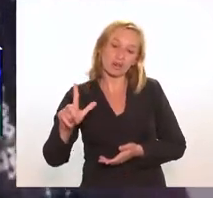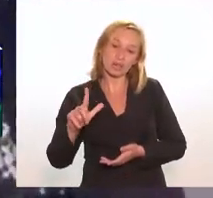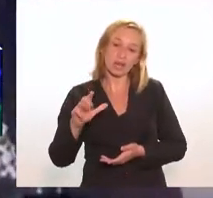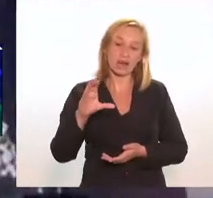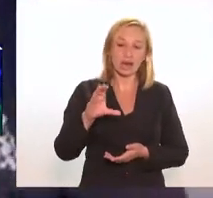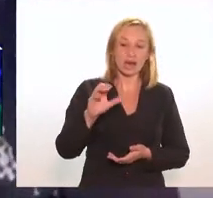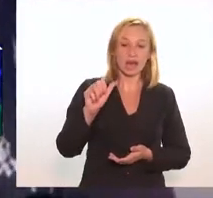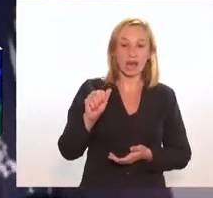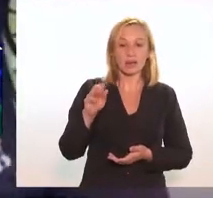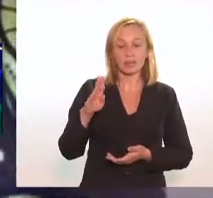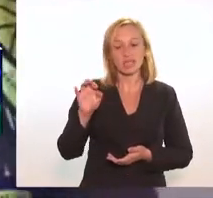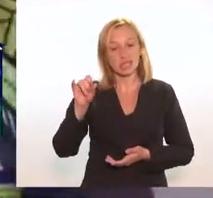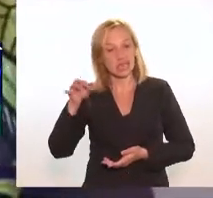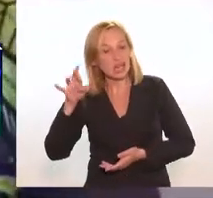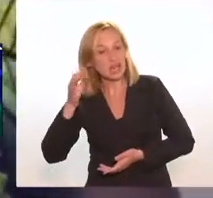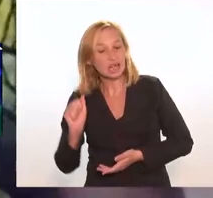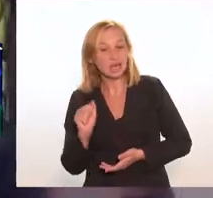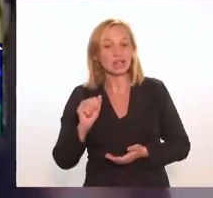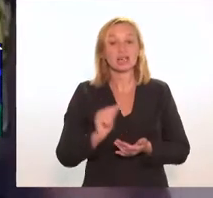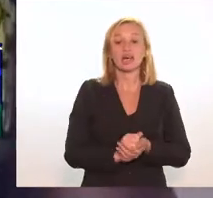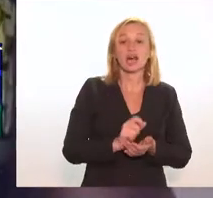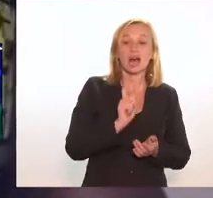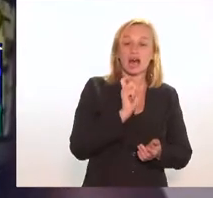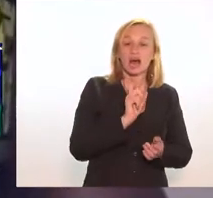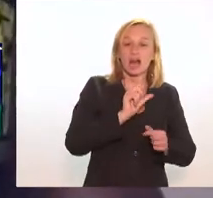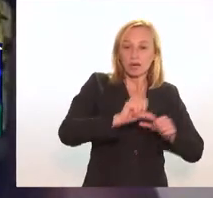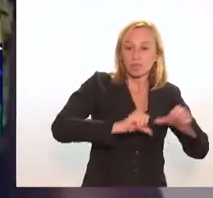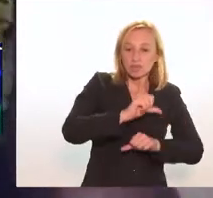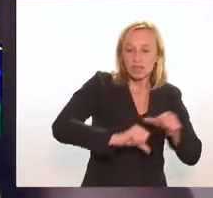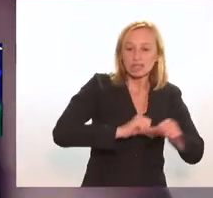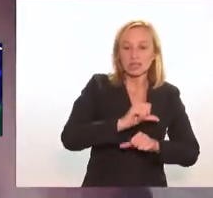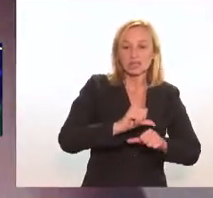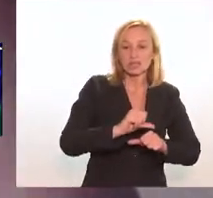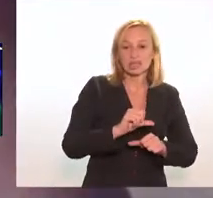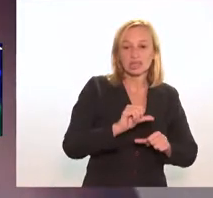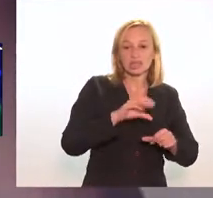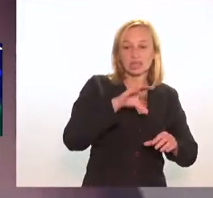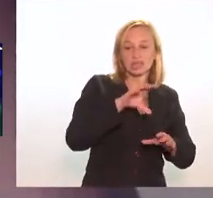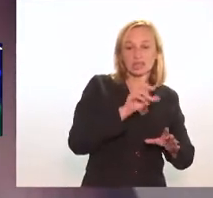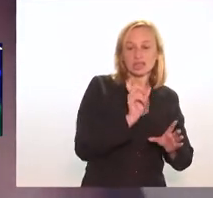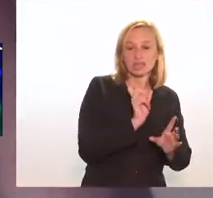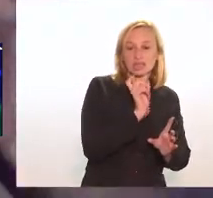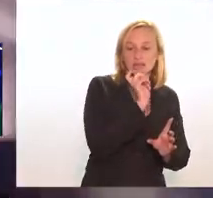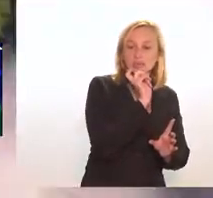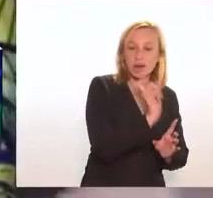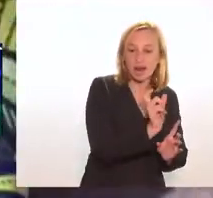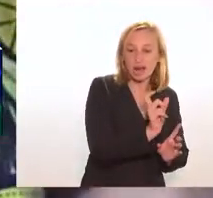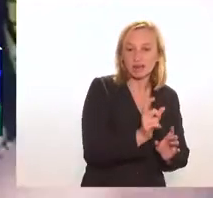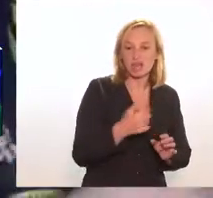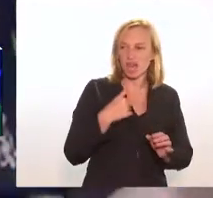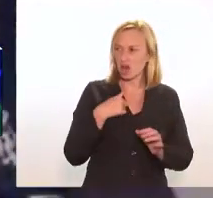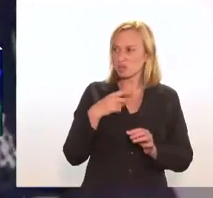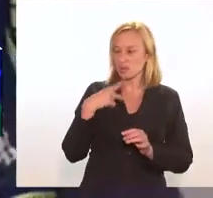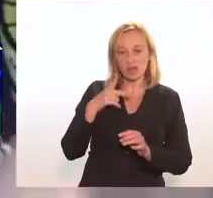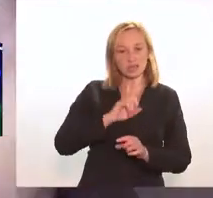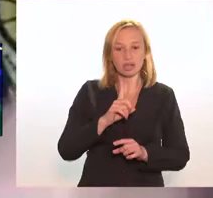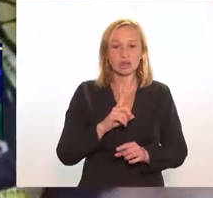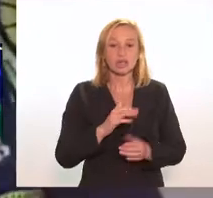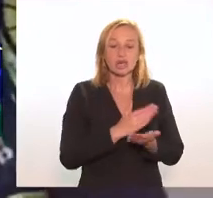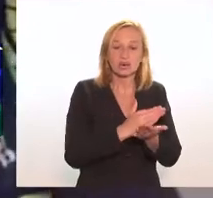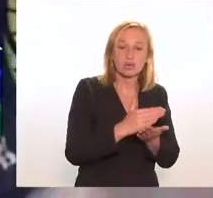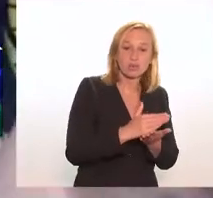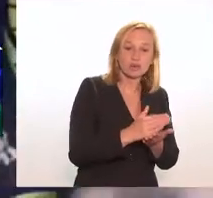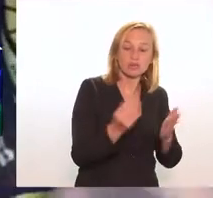uso dessas palavras, criado mudo, ela precisa ser feita. E não sou eu que estou falando, quem começou essa campanha foi